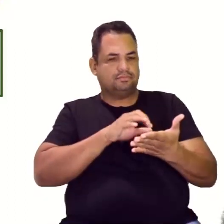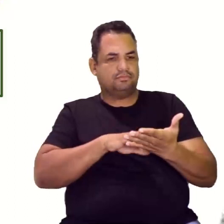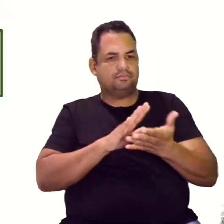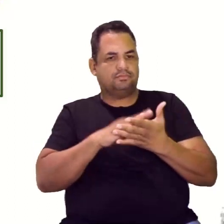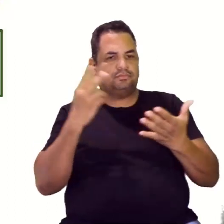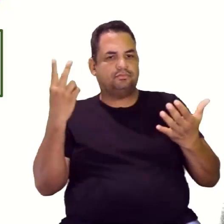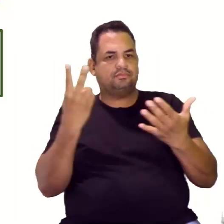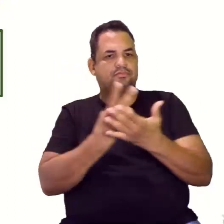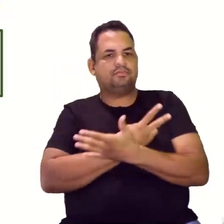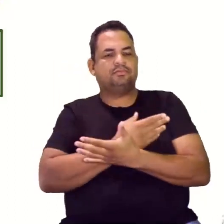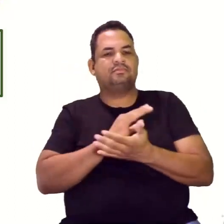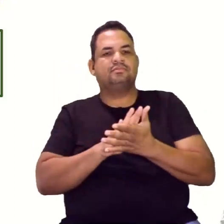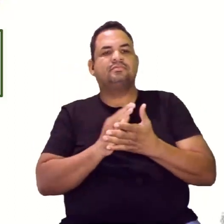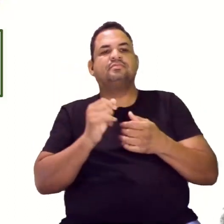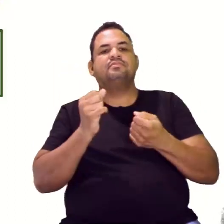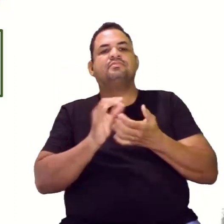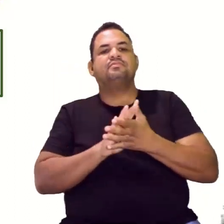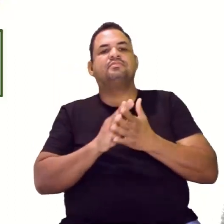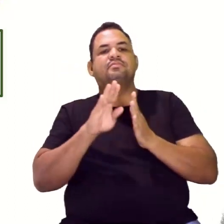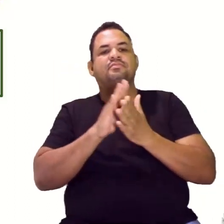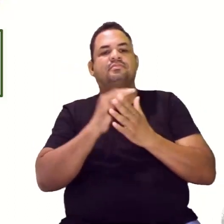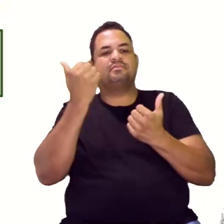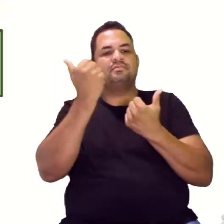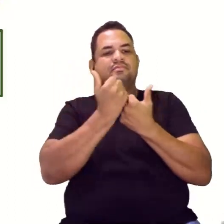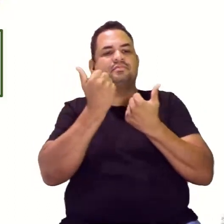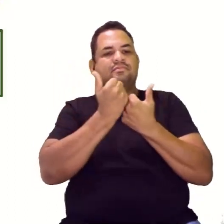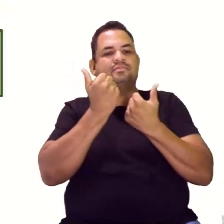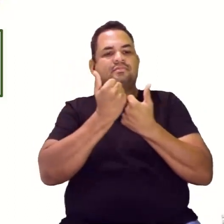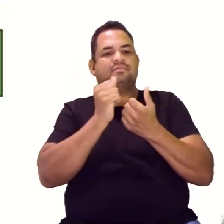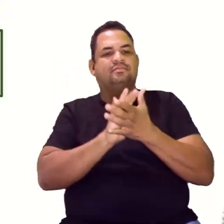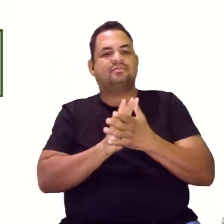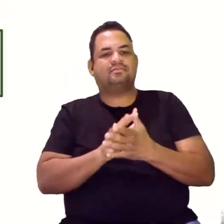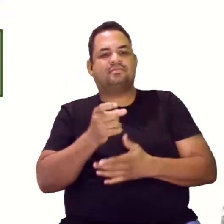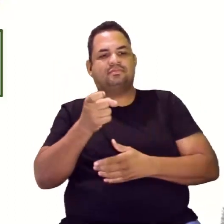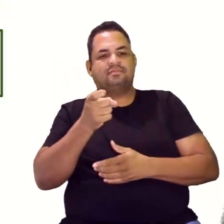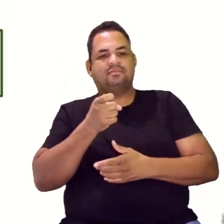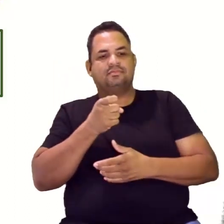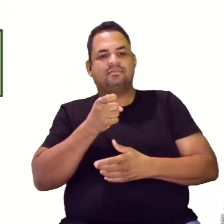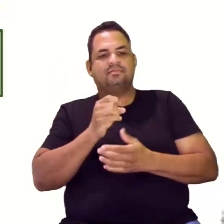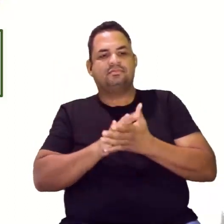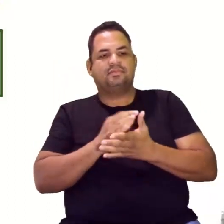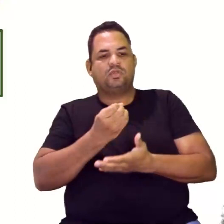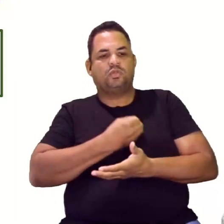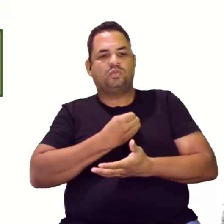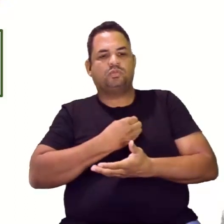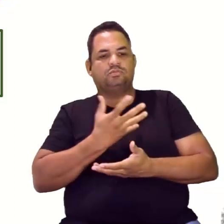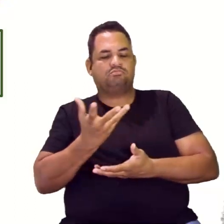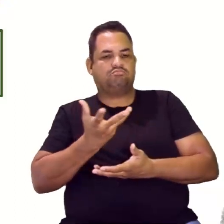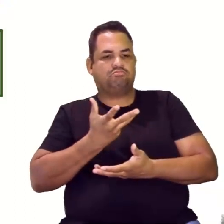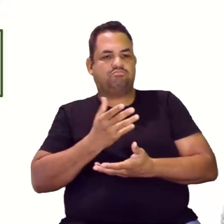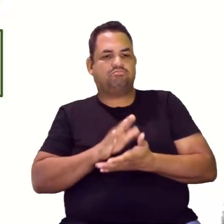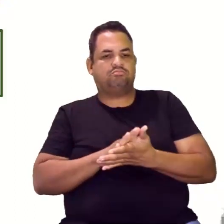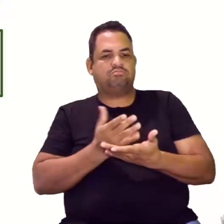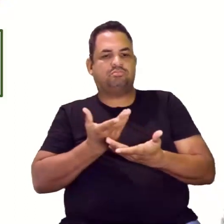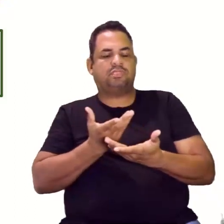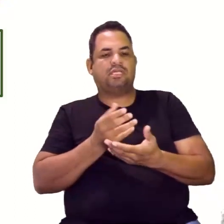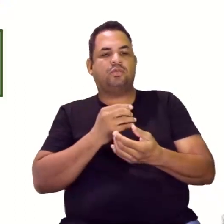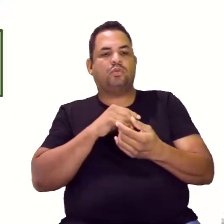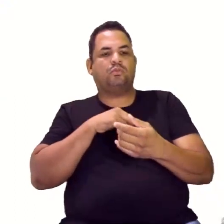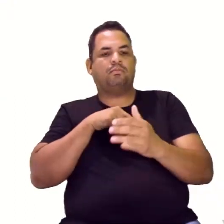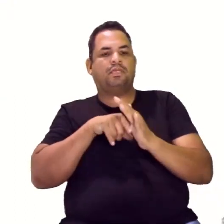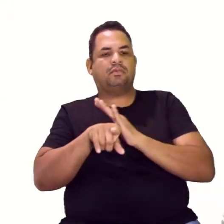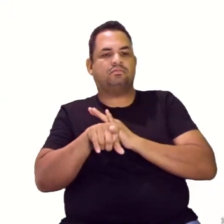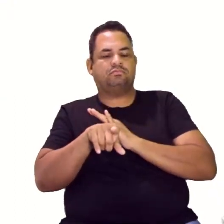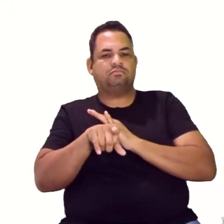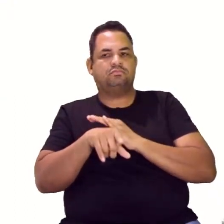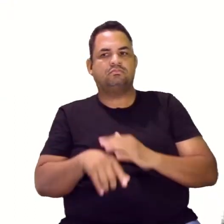sempre que acontecer uma situação, você vai substituir a incógnita pelo valor numérico desejado no problema.